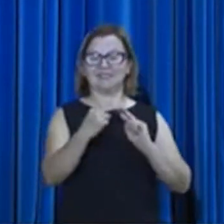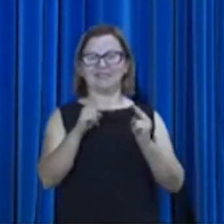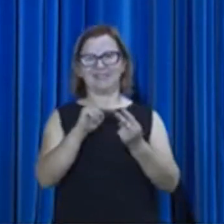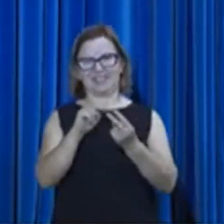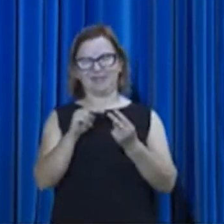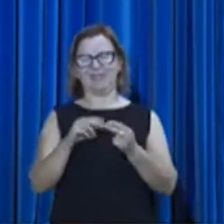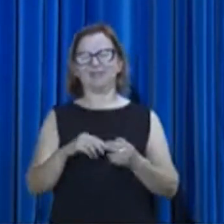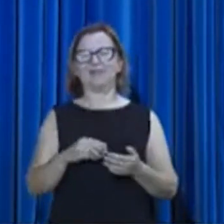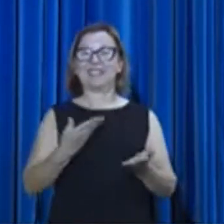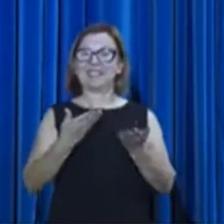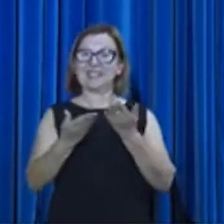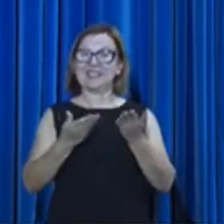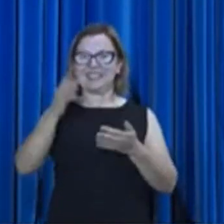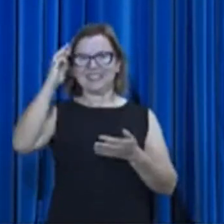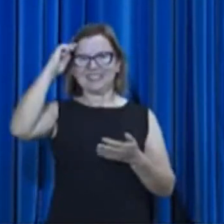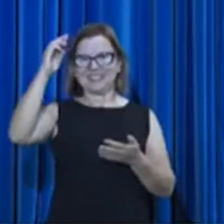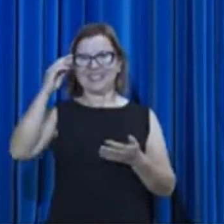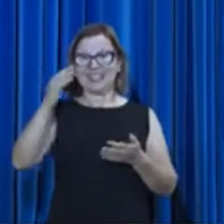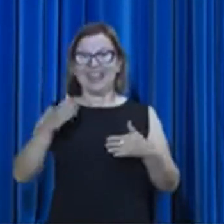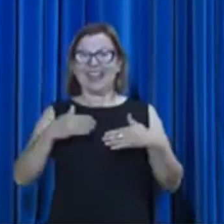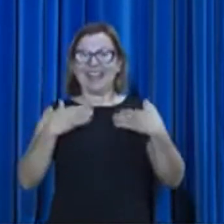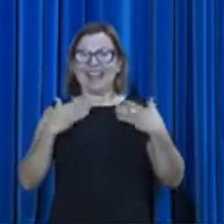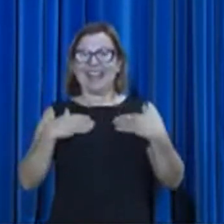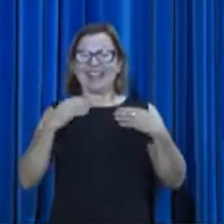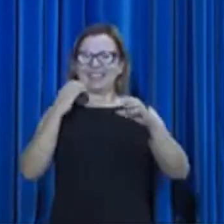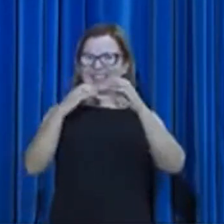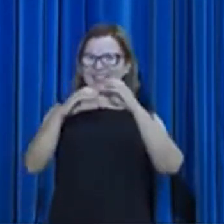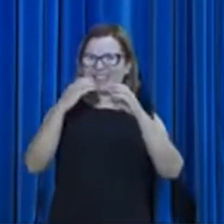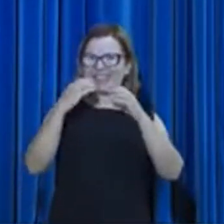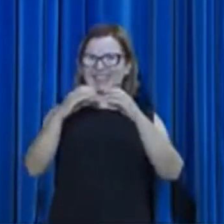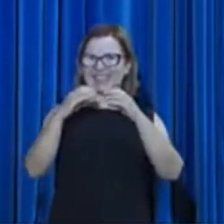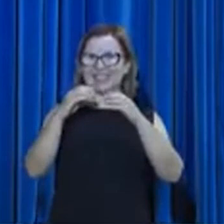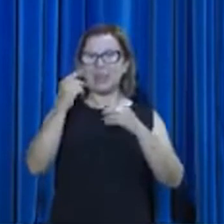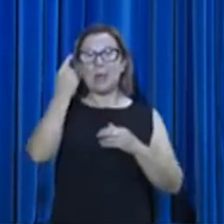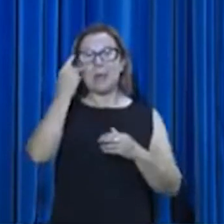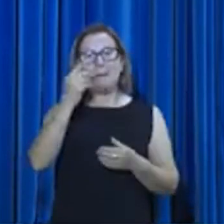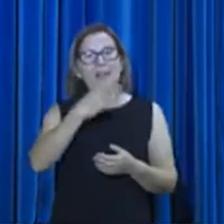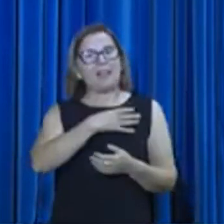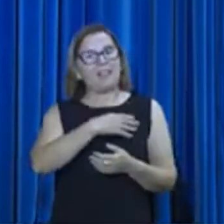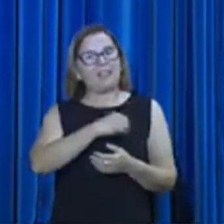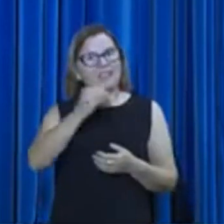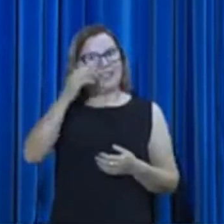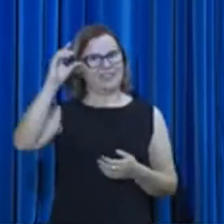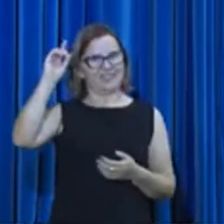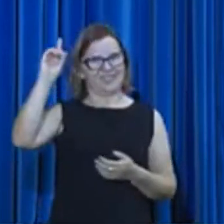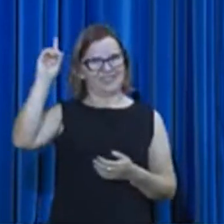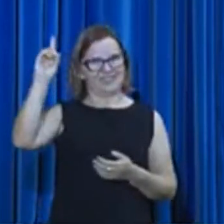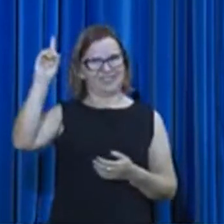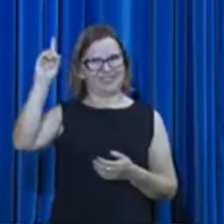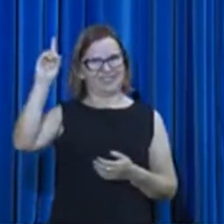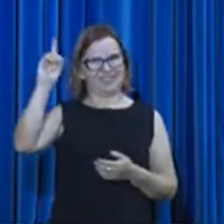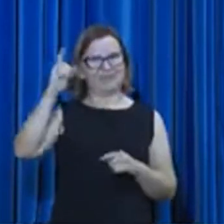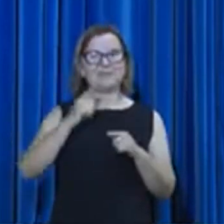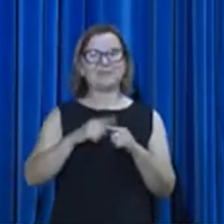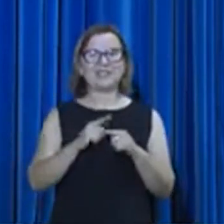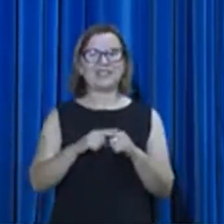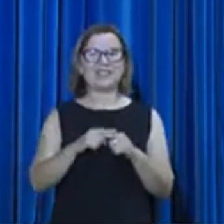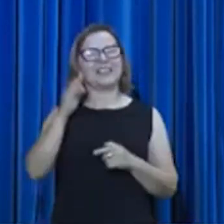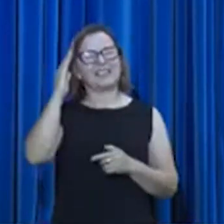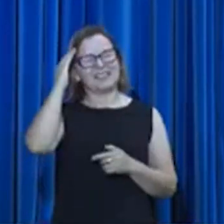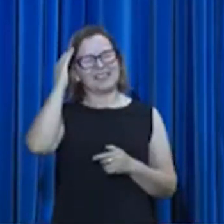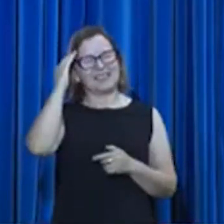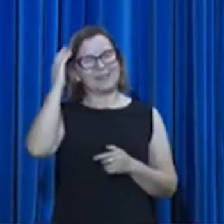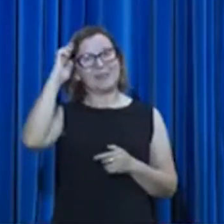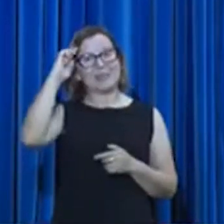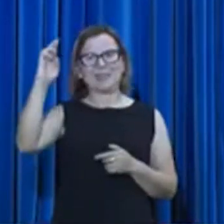Senhor com alegria e cânticos é para os filhos de Deus, pois eles sabem que o Senhor